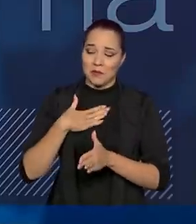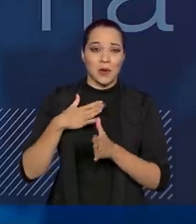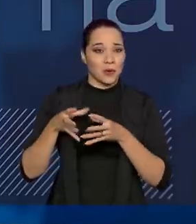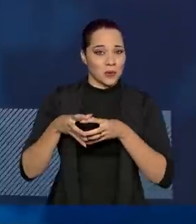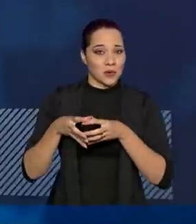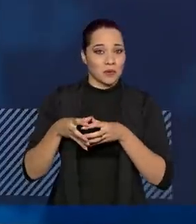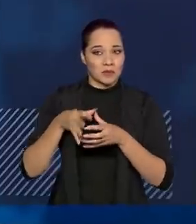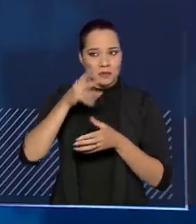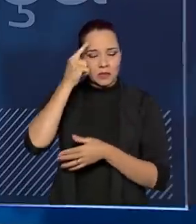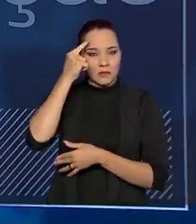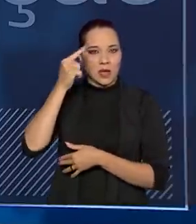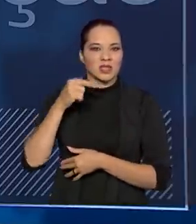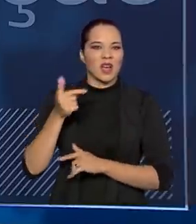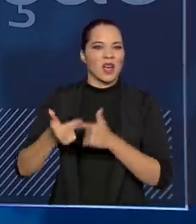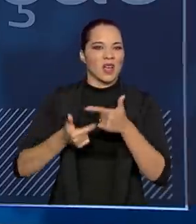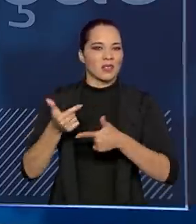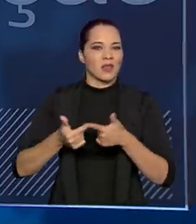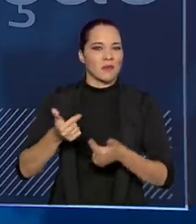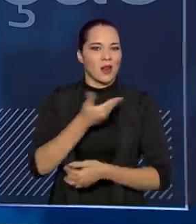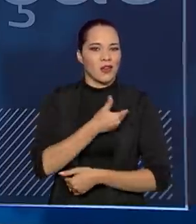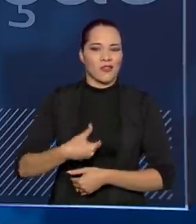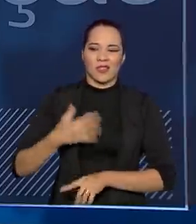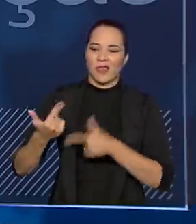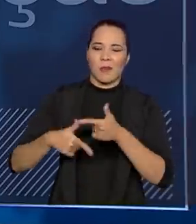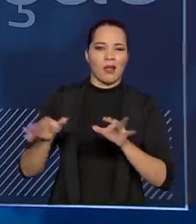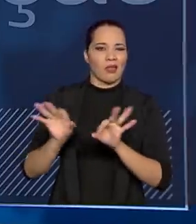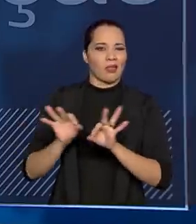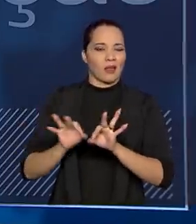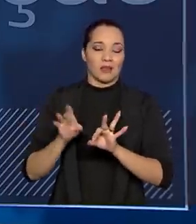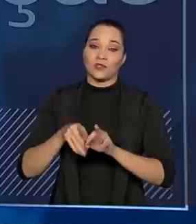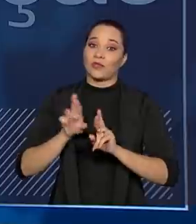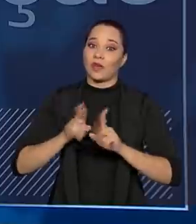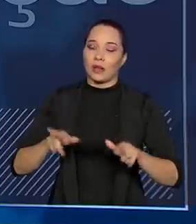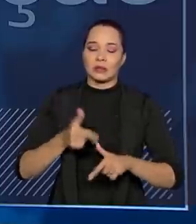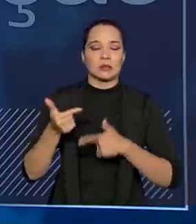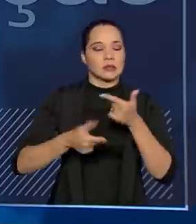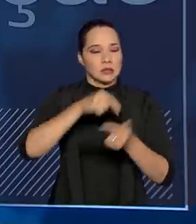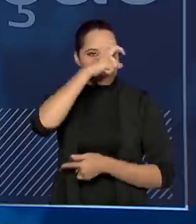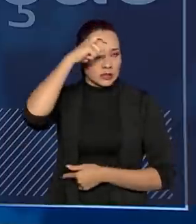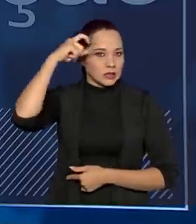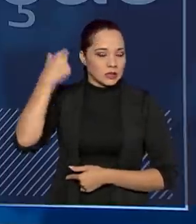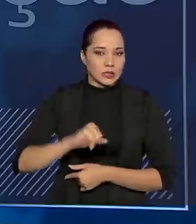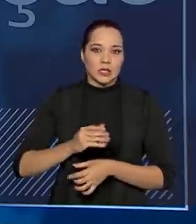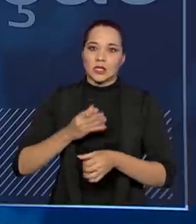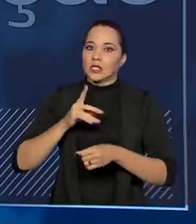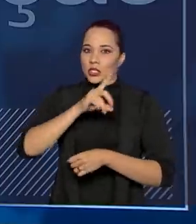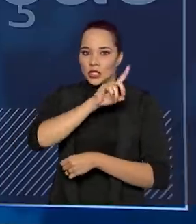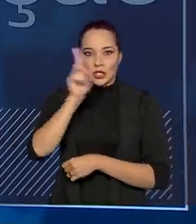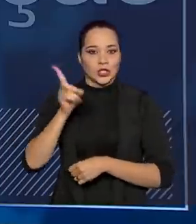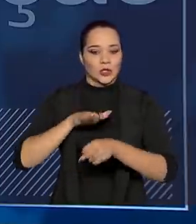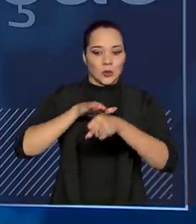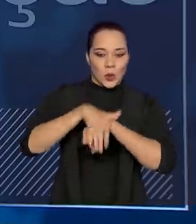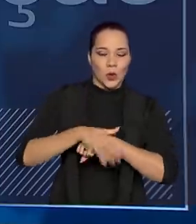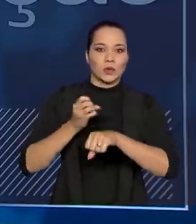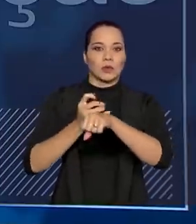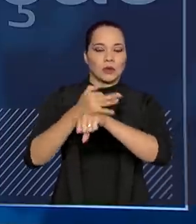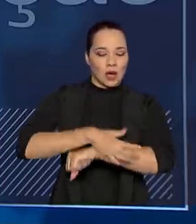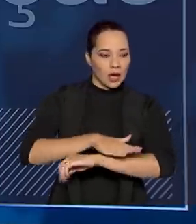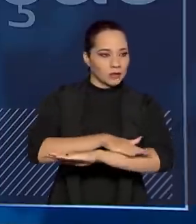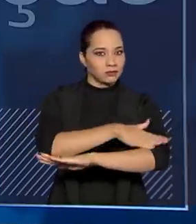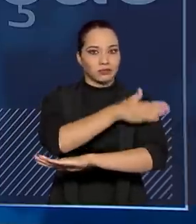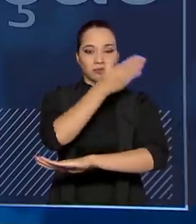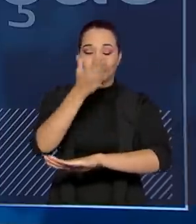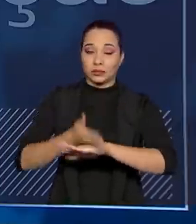pessoas às vezes têm a impressão que servidores públicos não trabalham muito e é o oposto. Eles trabalharam dia, noite, madrugada por conta das demandas que